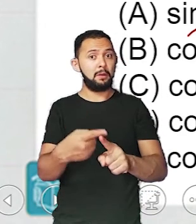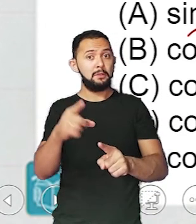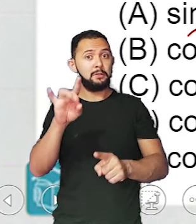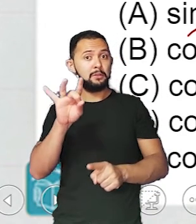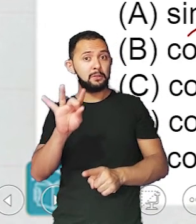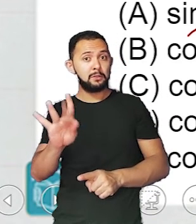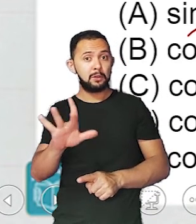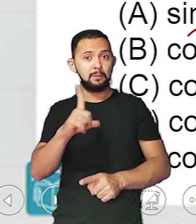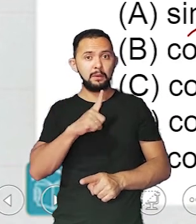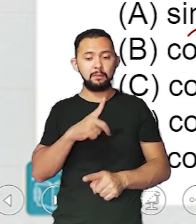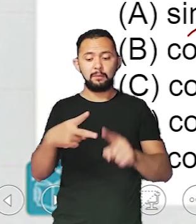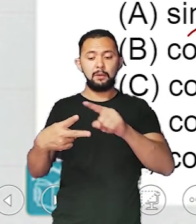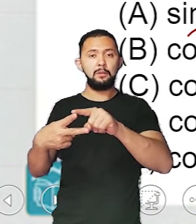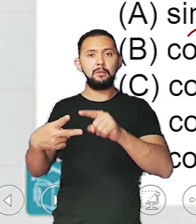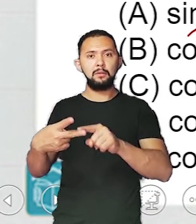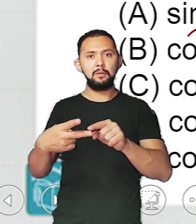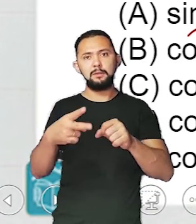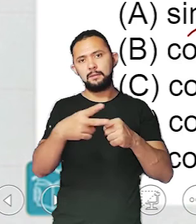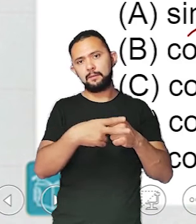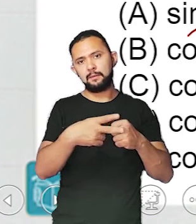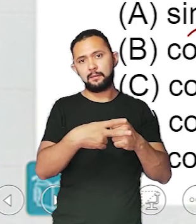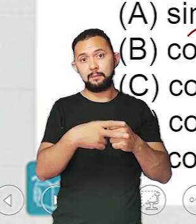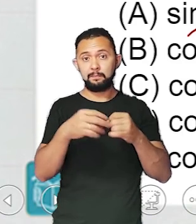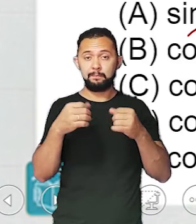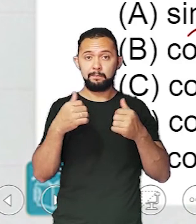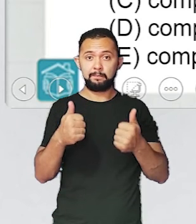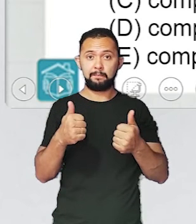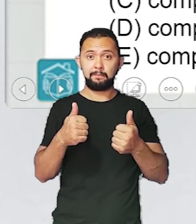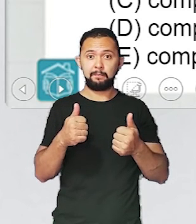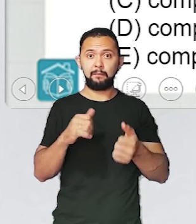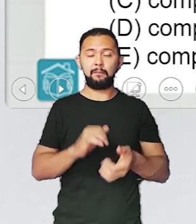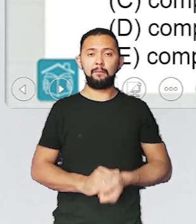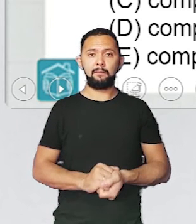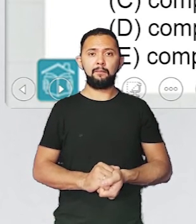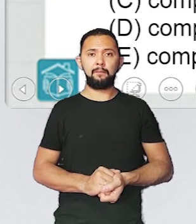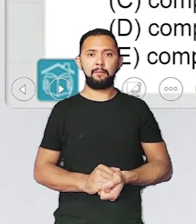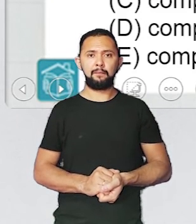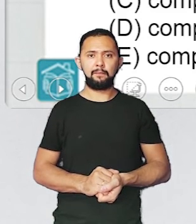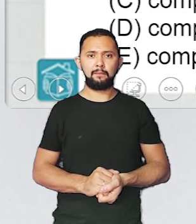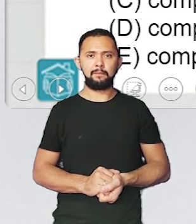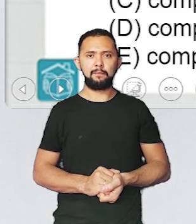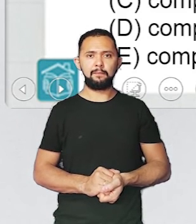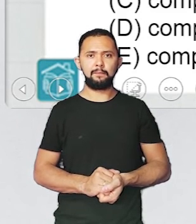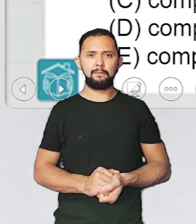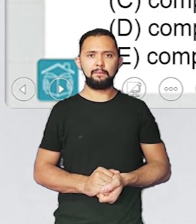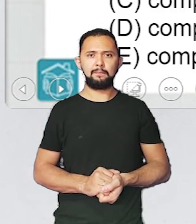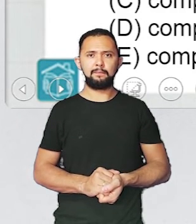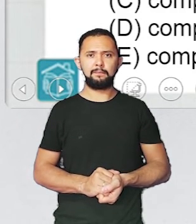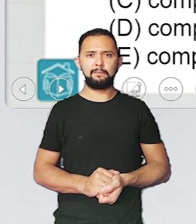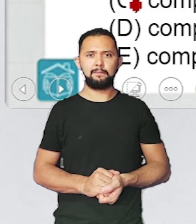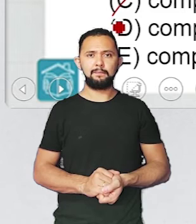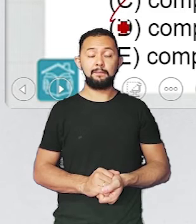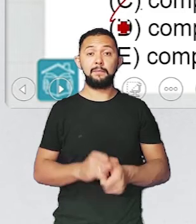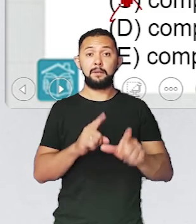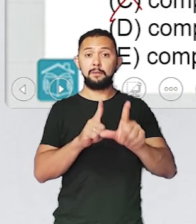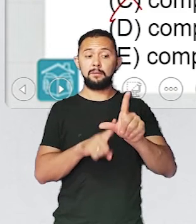fico, ok? Então, não tem mais de 2 verbos, então não posso dizer que tem 3 orações, só tem 2, então seria 2 orações. Então,